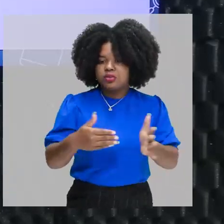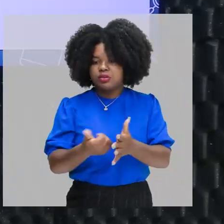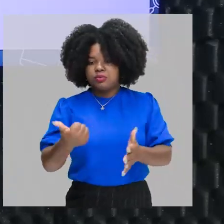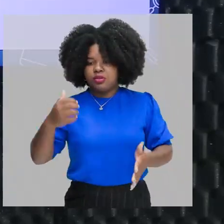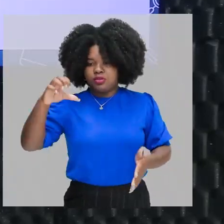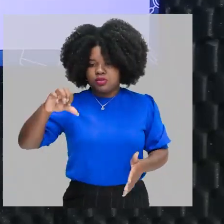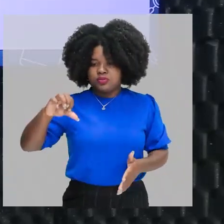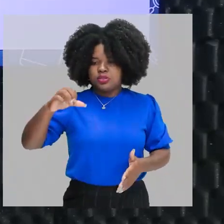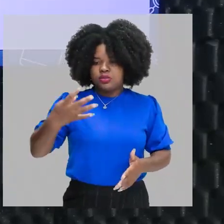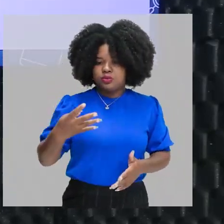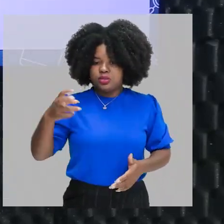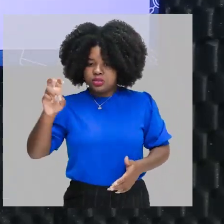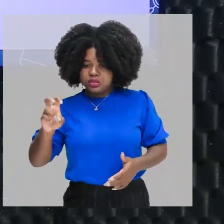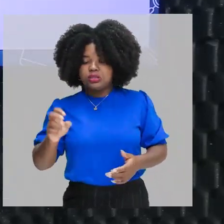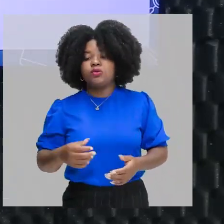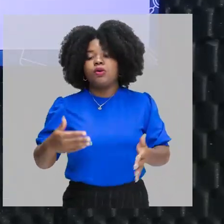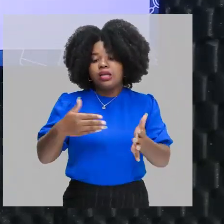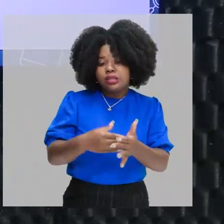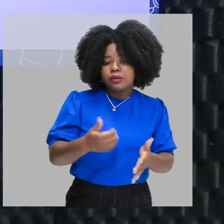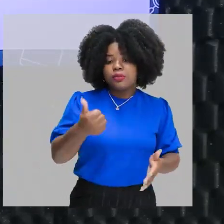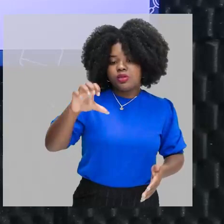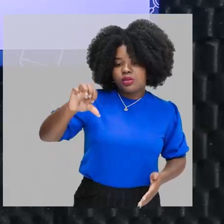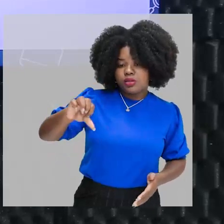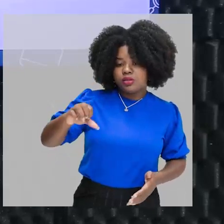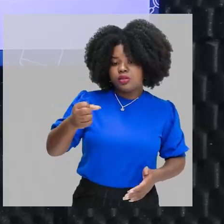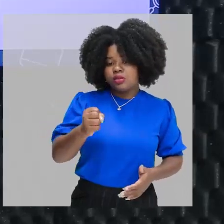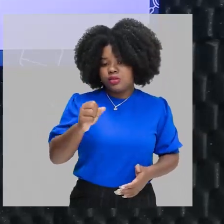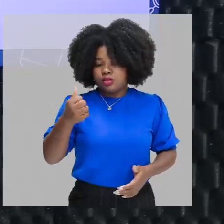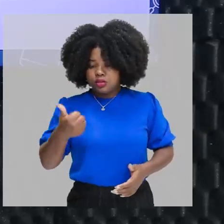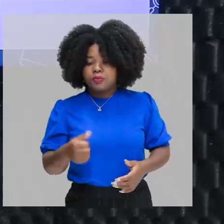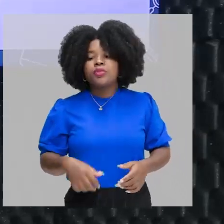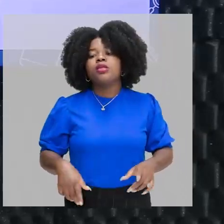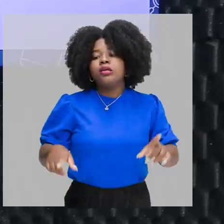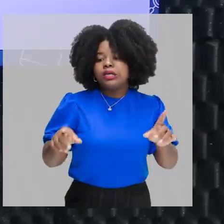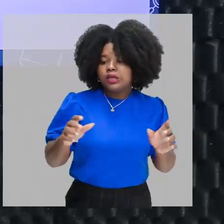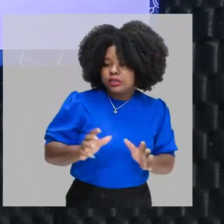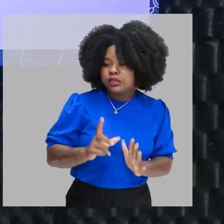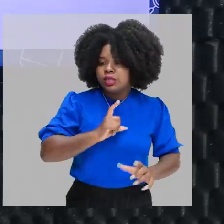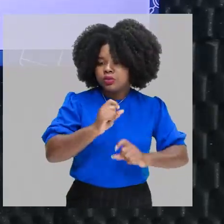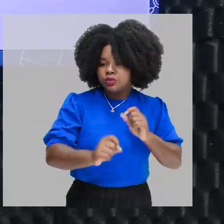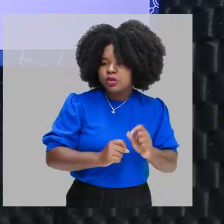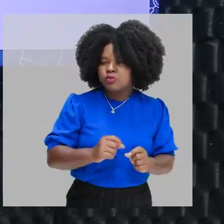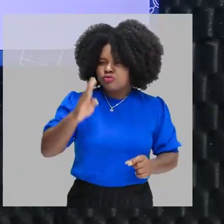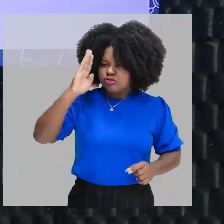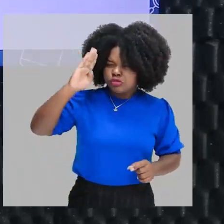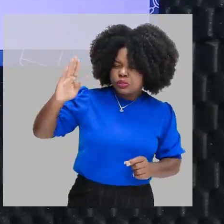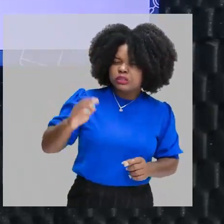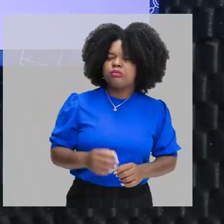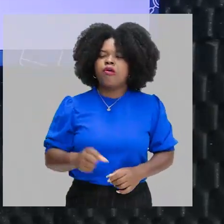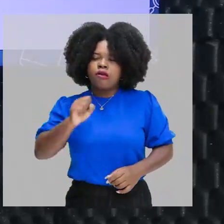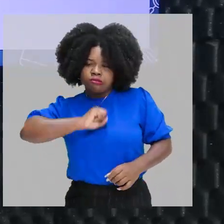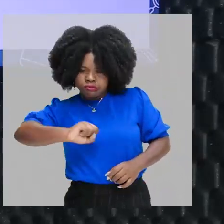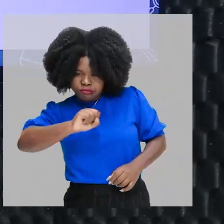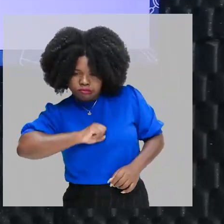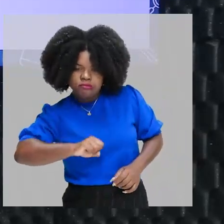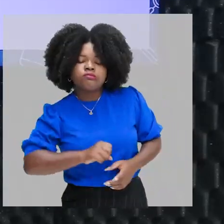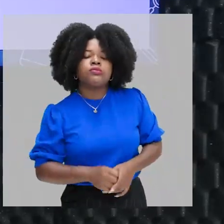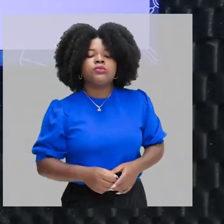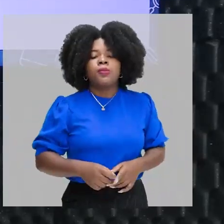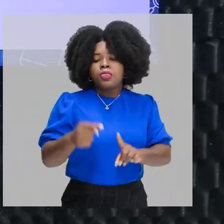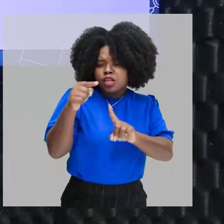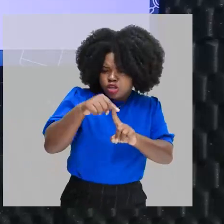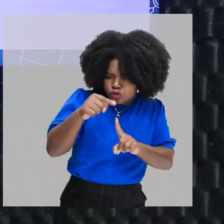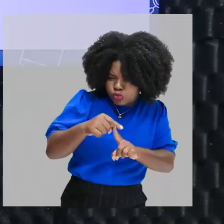da Jamaica. É considerado um dos pioneiros do reggae, Pioneers of Reggae, e o estilo